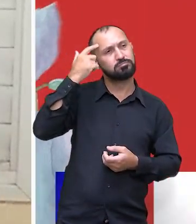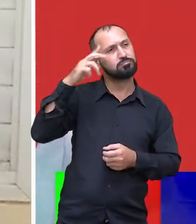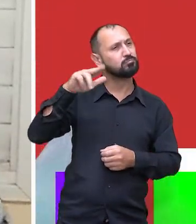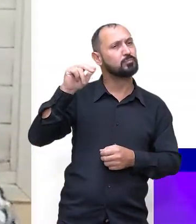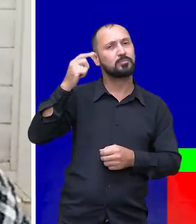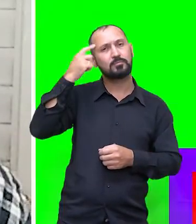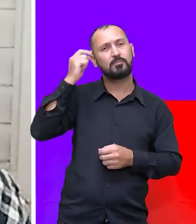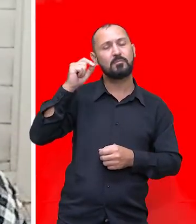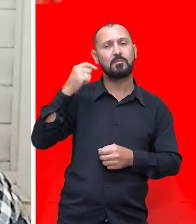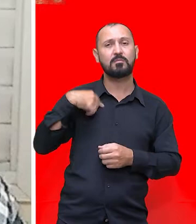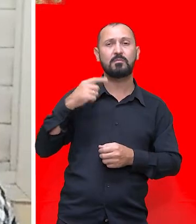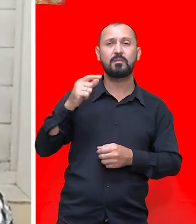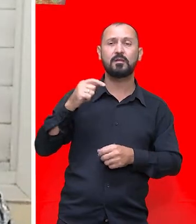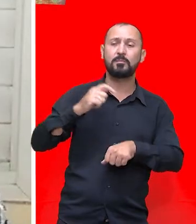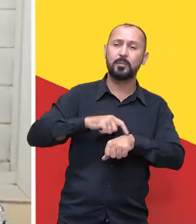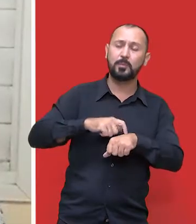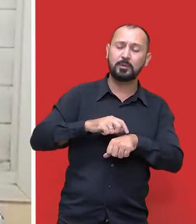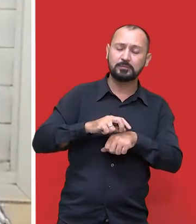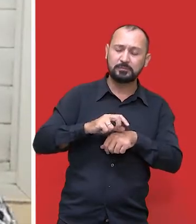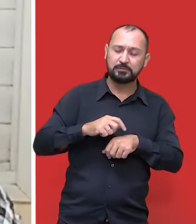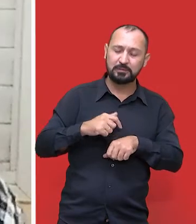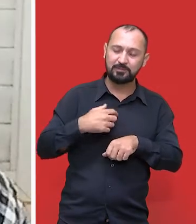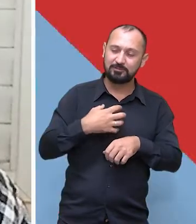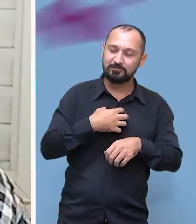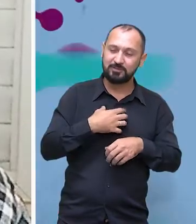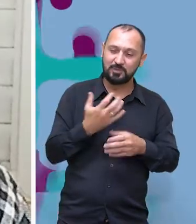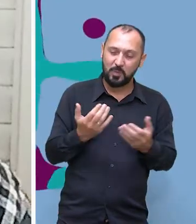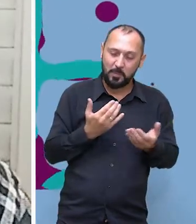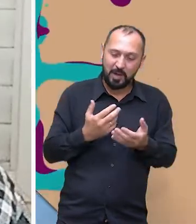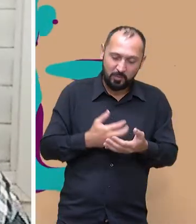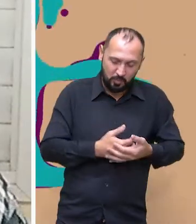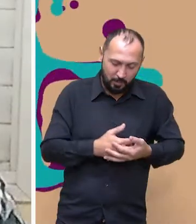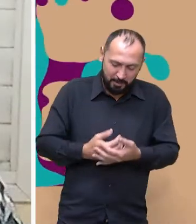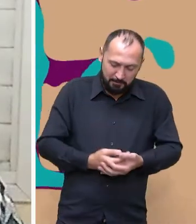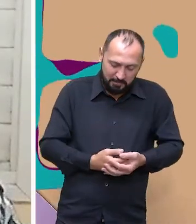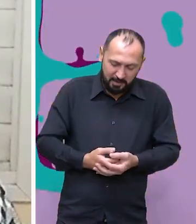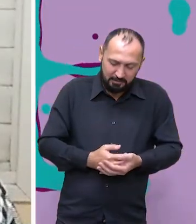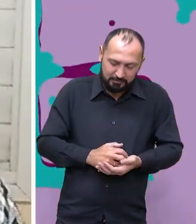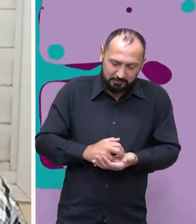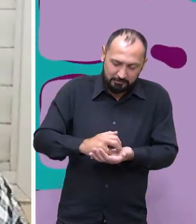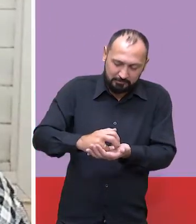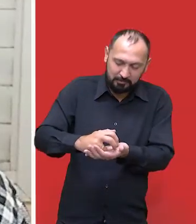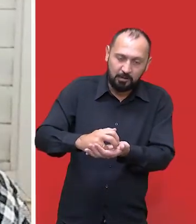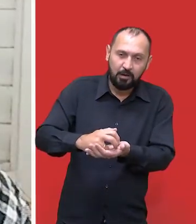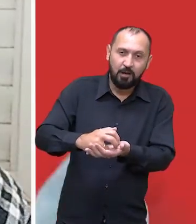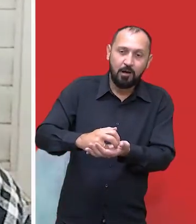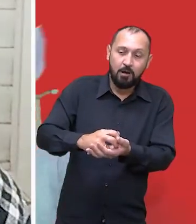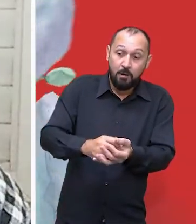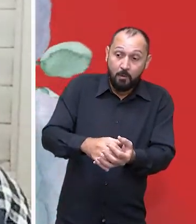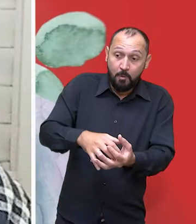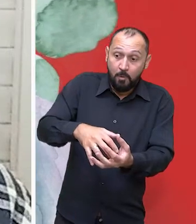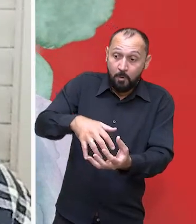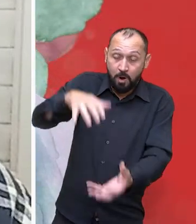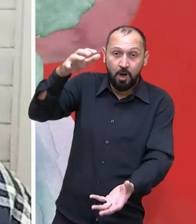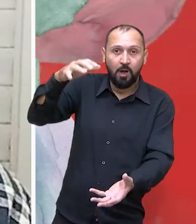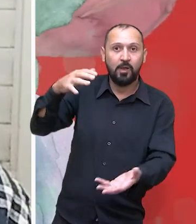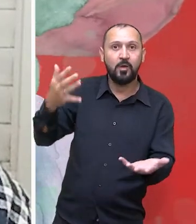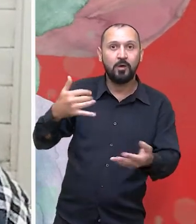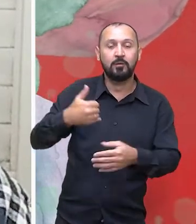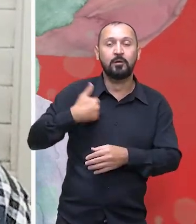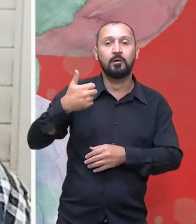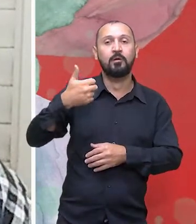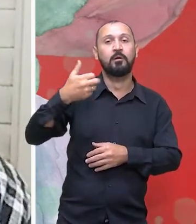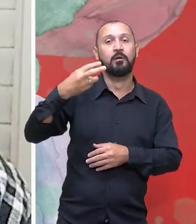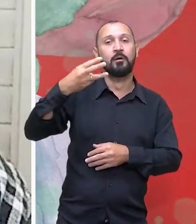jamais imaginaria que daquele processo embrionário que a companhia iria completar 35